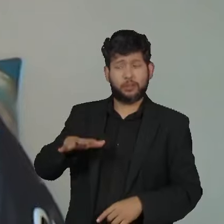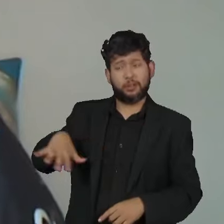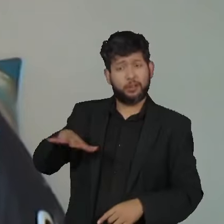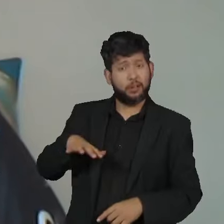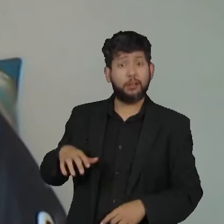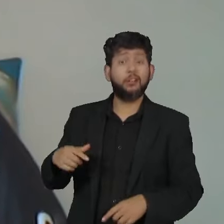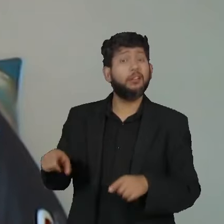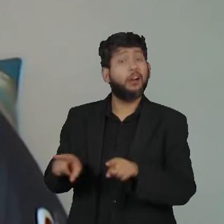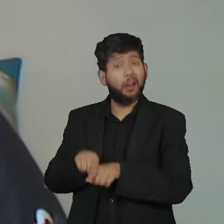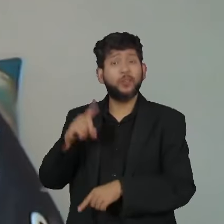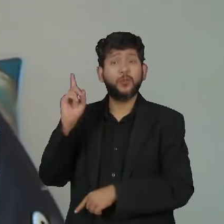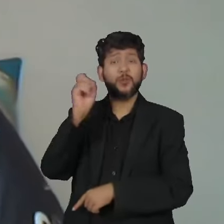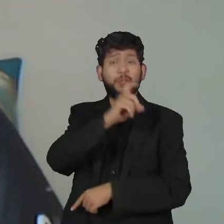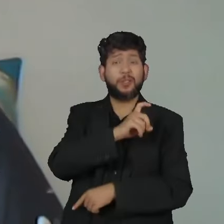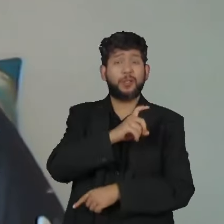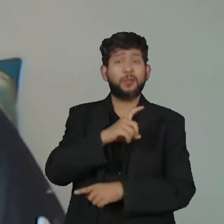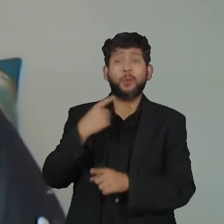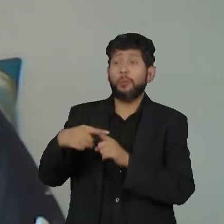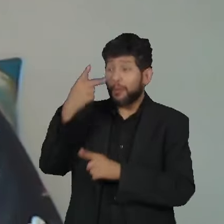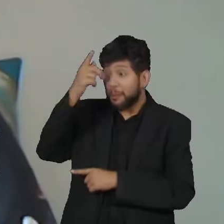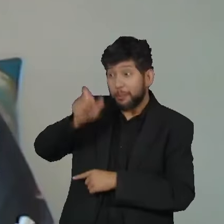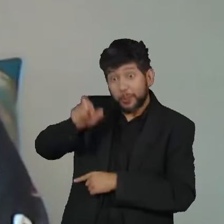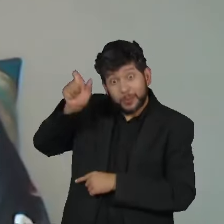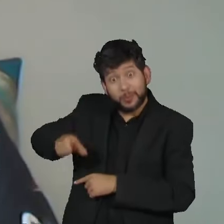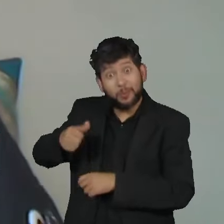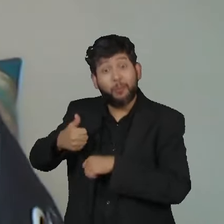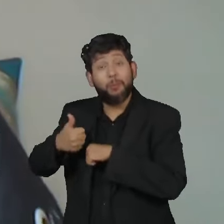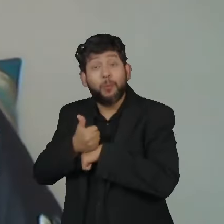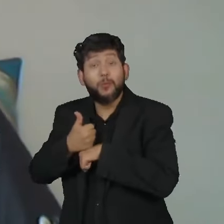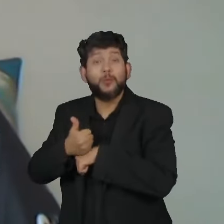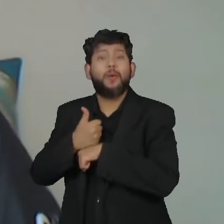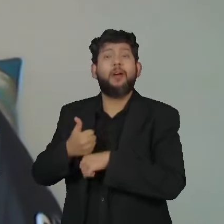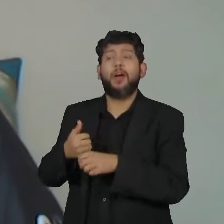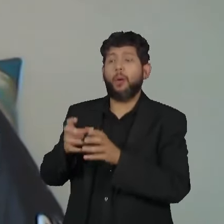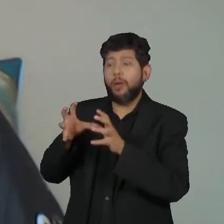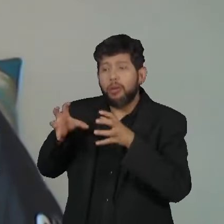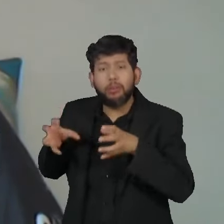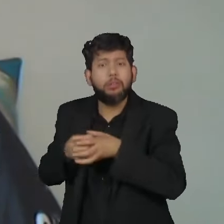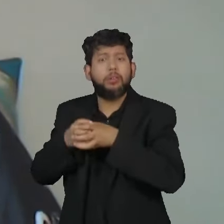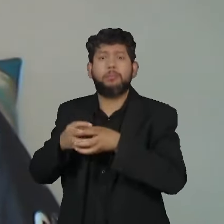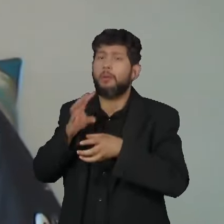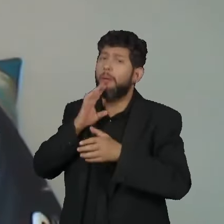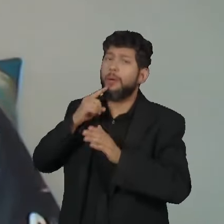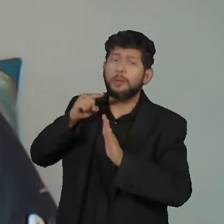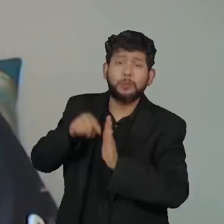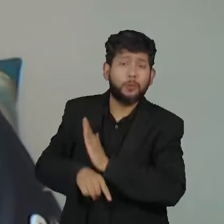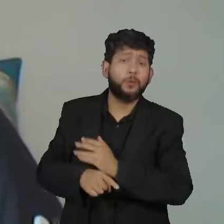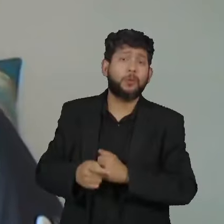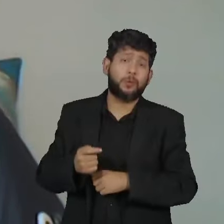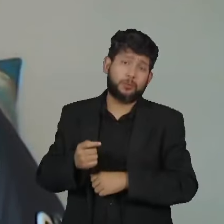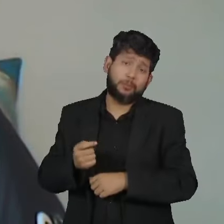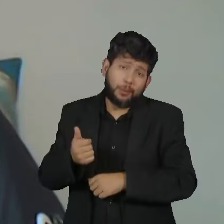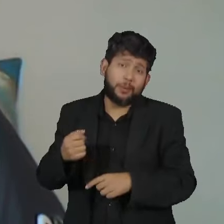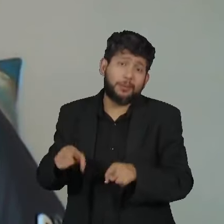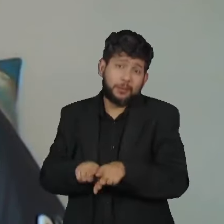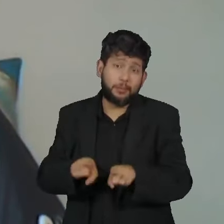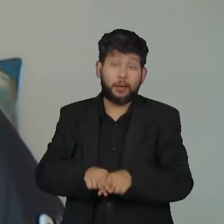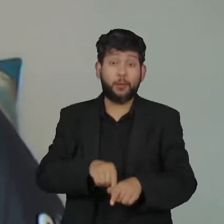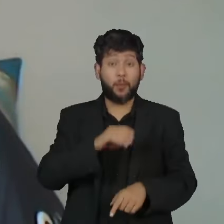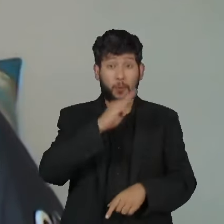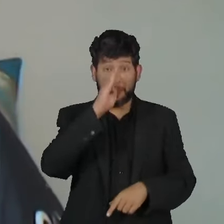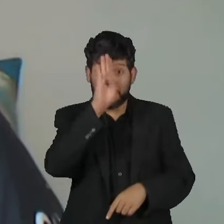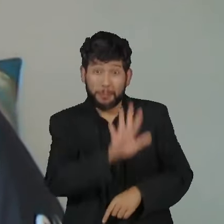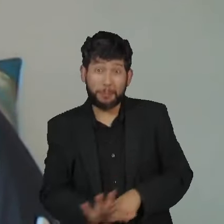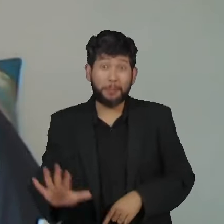é difícil da gente ter profissionais, né, equipes altamente capacitadas, embora o Brasil